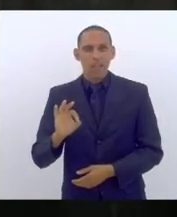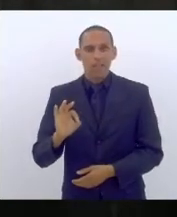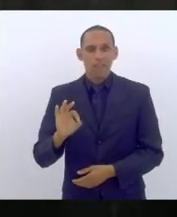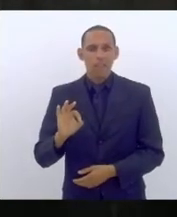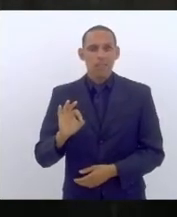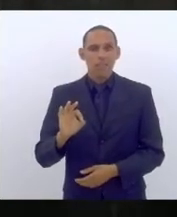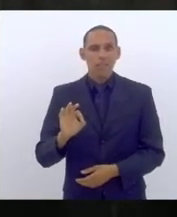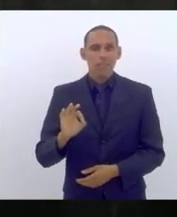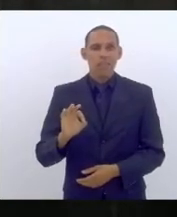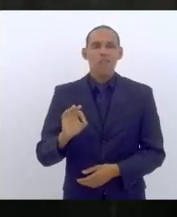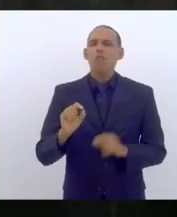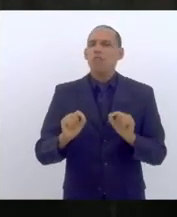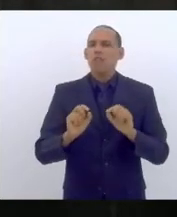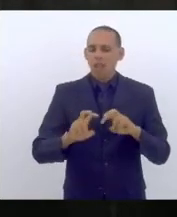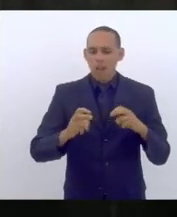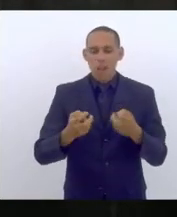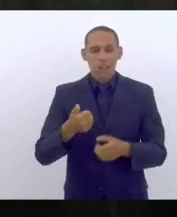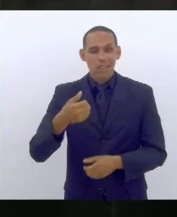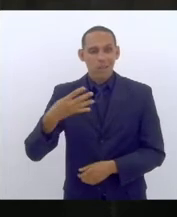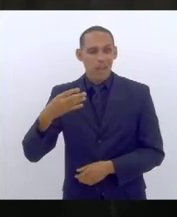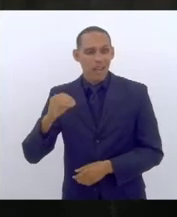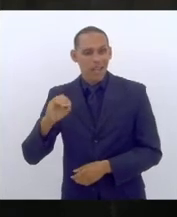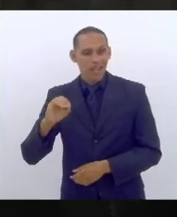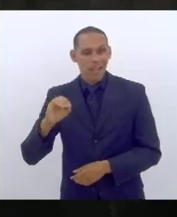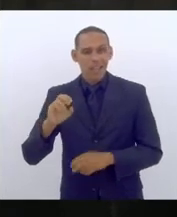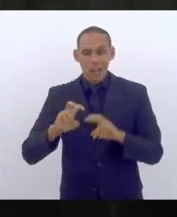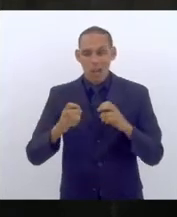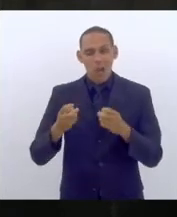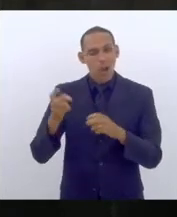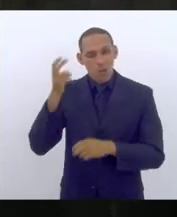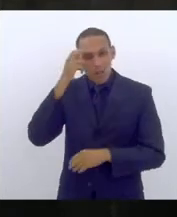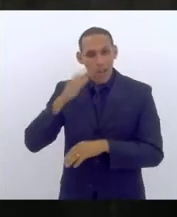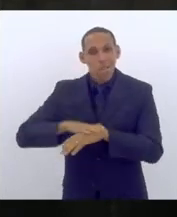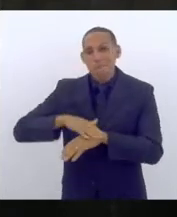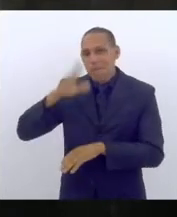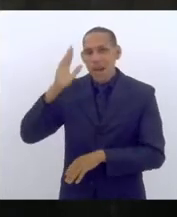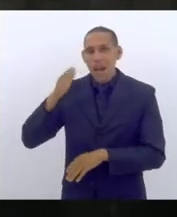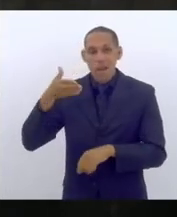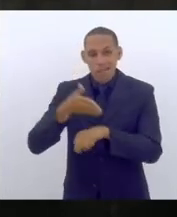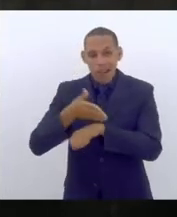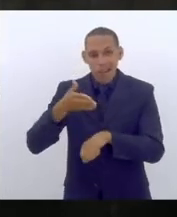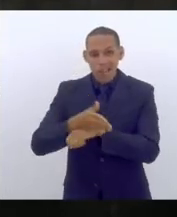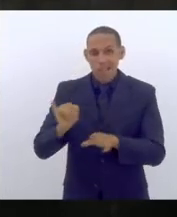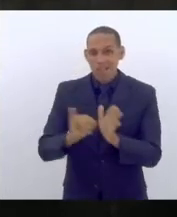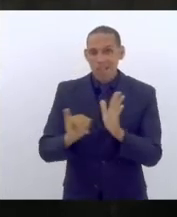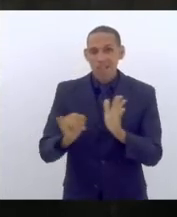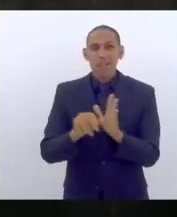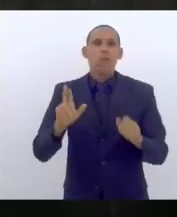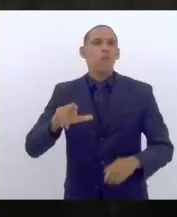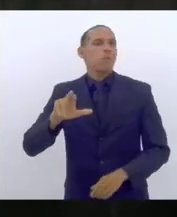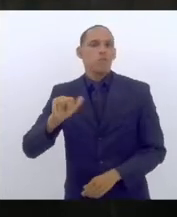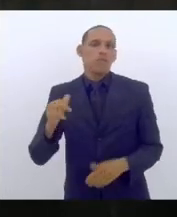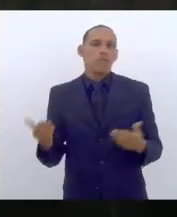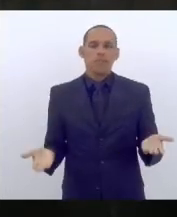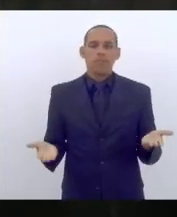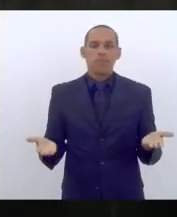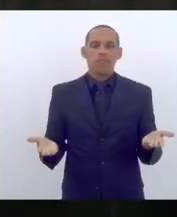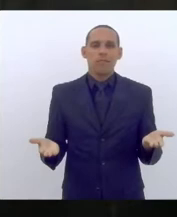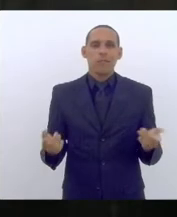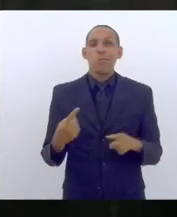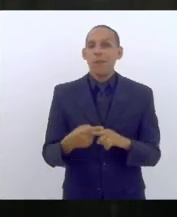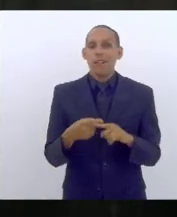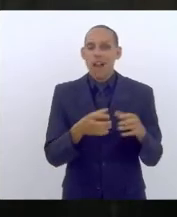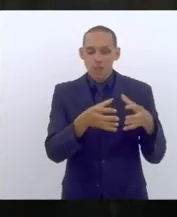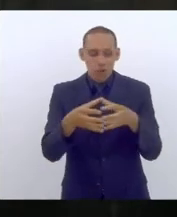mais de 140 rodas culturais inscritas nunca haviam participar de nenhum edital ou seja não são